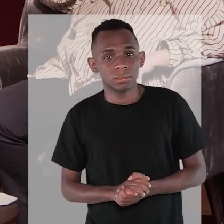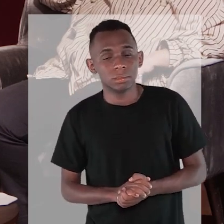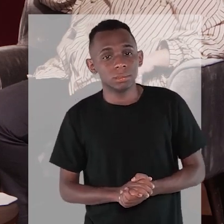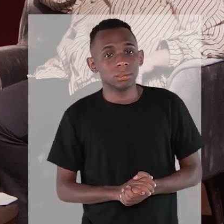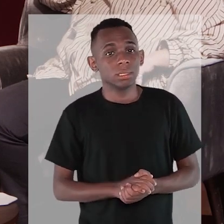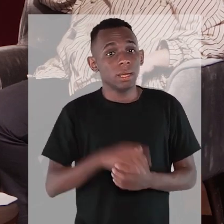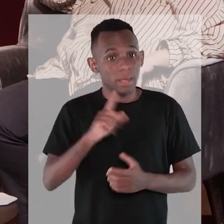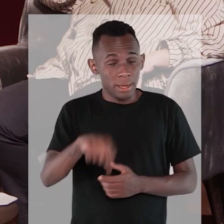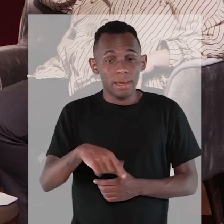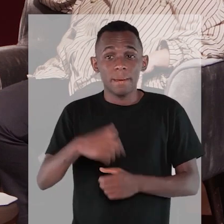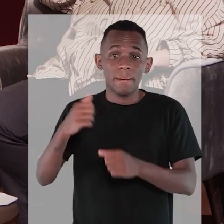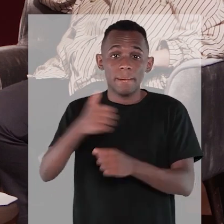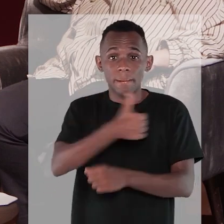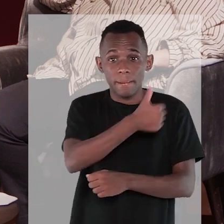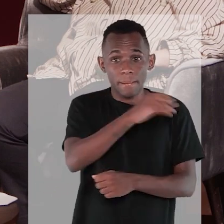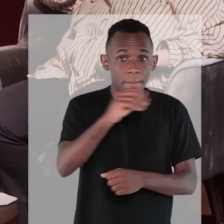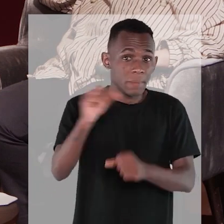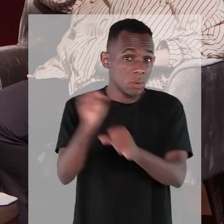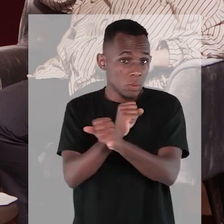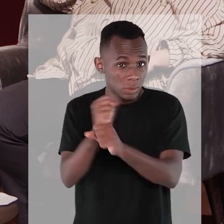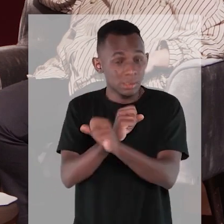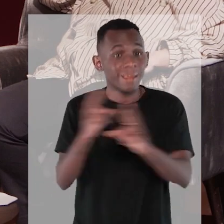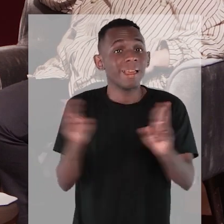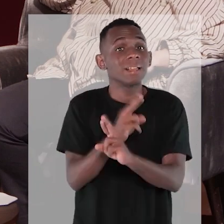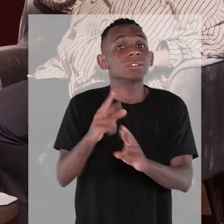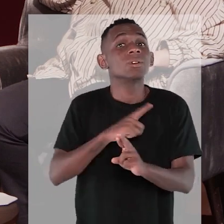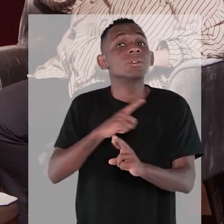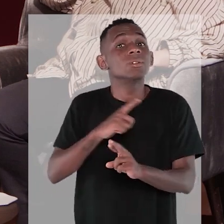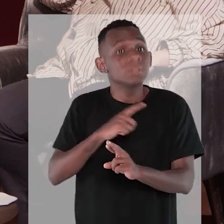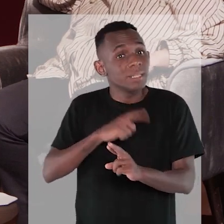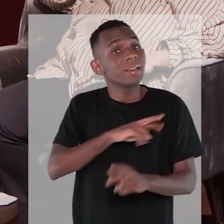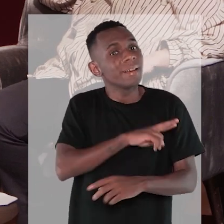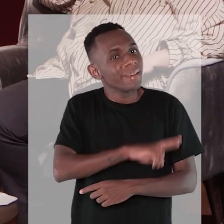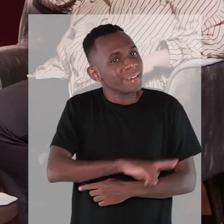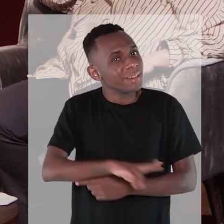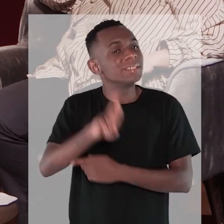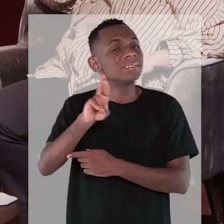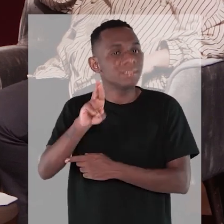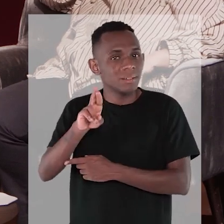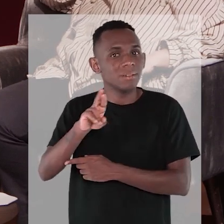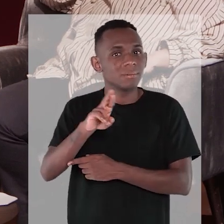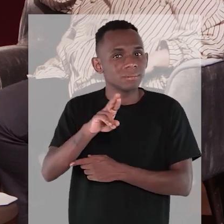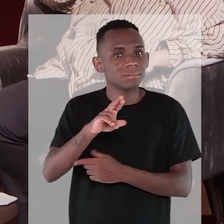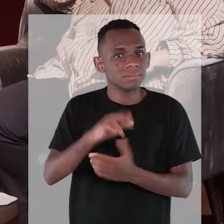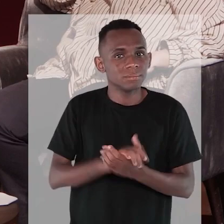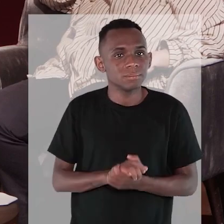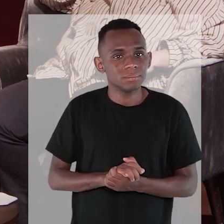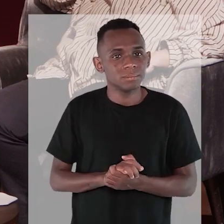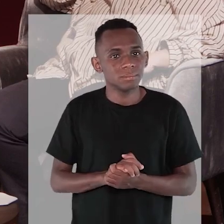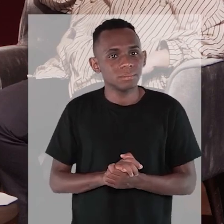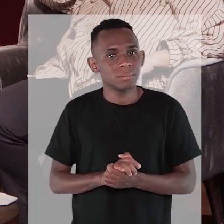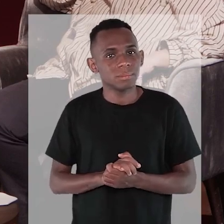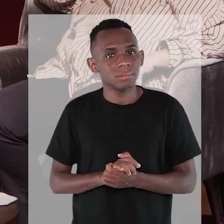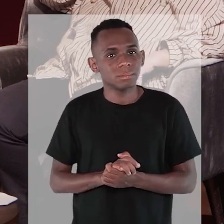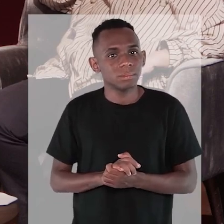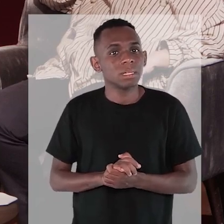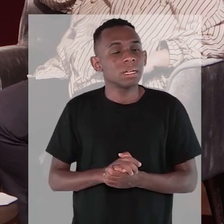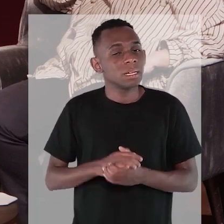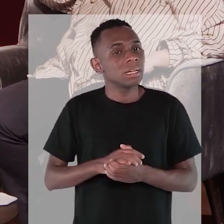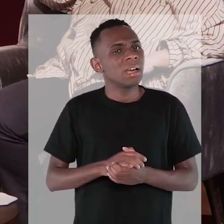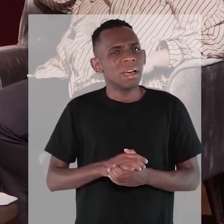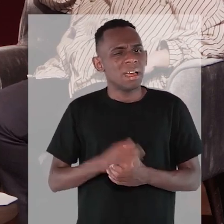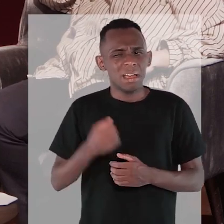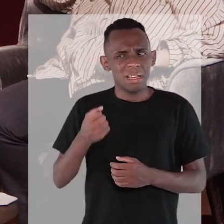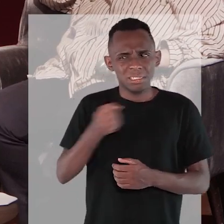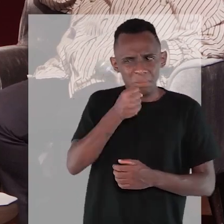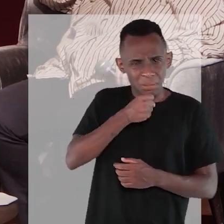1000 anos do Apocalipse. Ele não fala isso por acaso, ele falou de propósito. A imprensa foi falar, idiota, fala 1000 anos e não